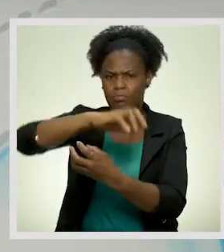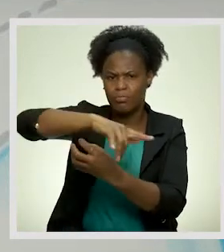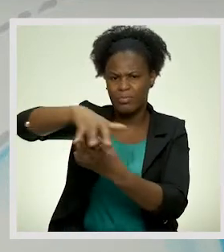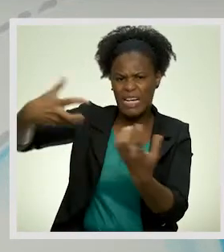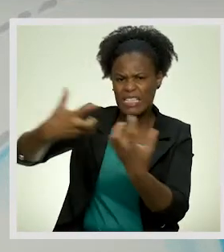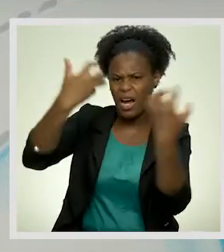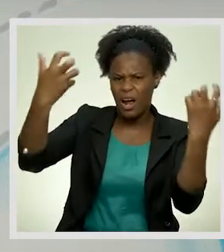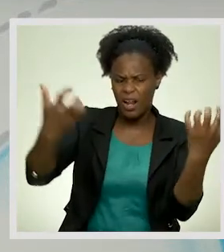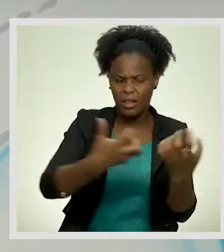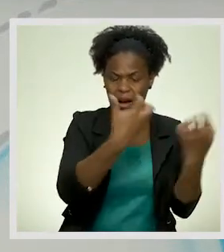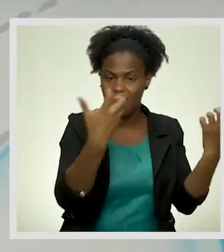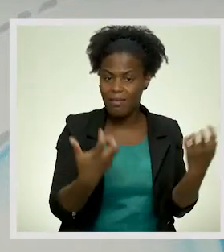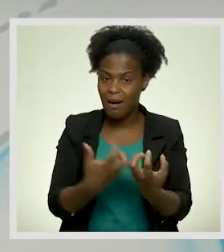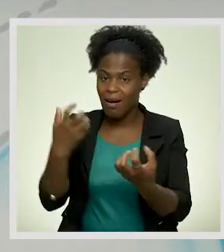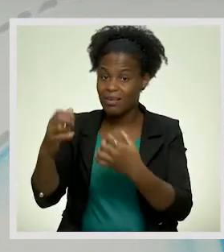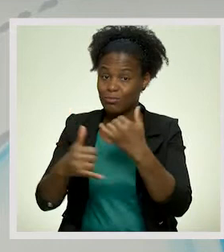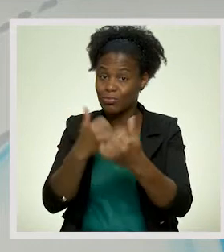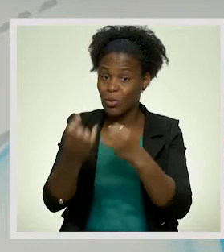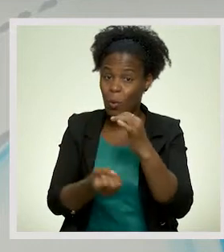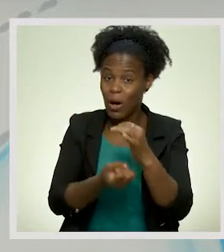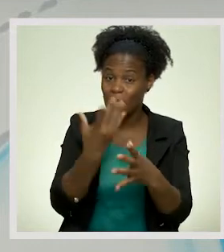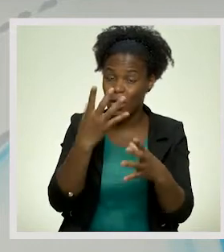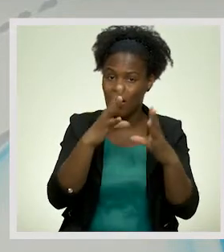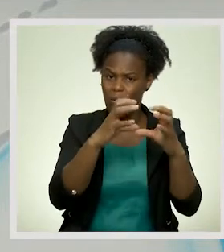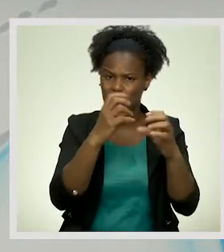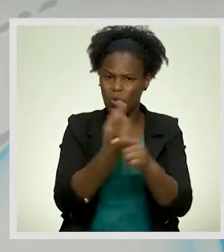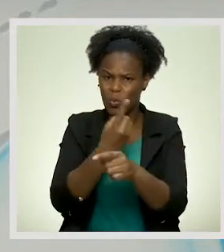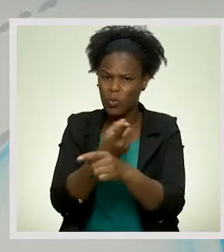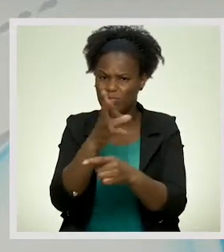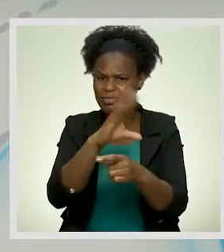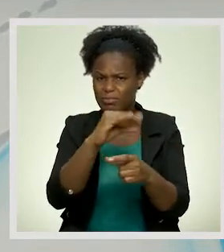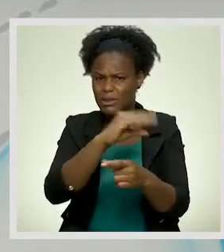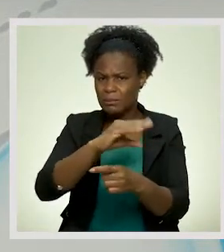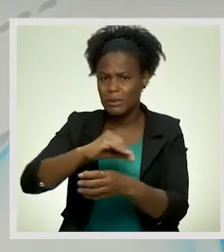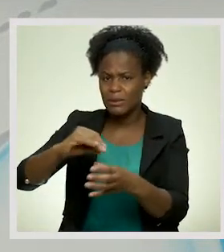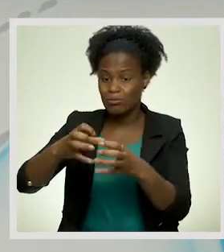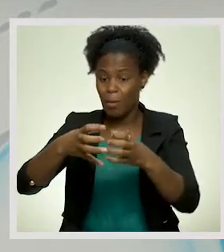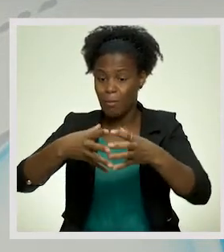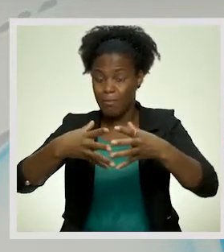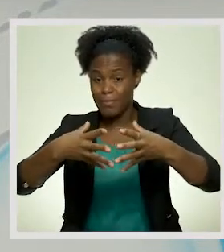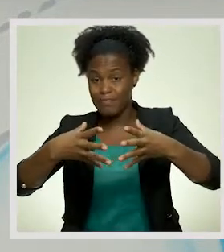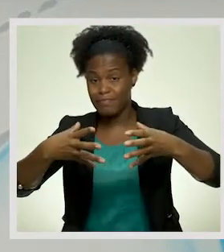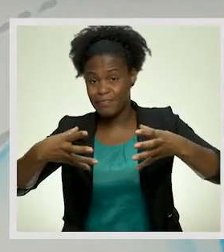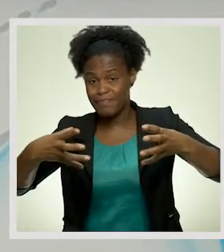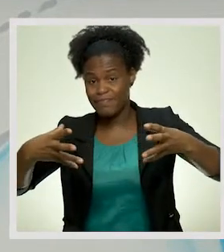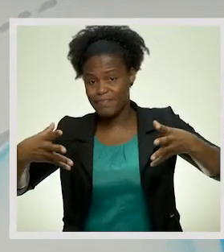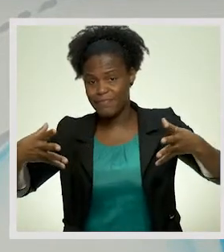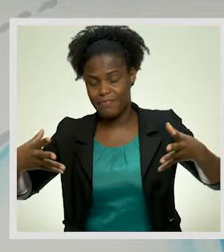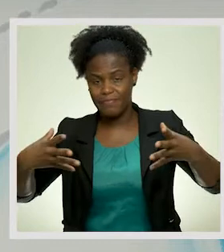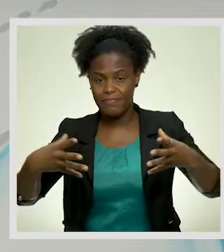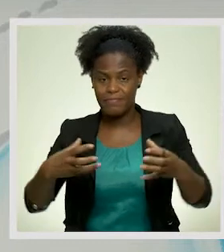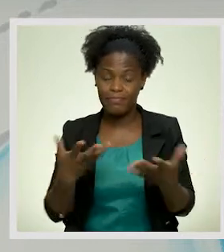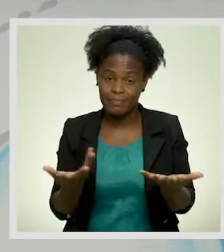uns com os outros, dando origem a corpos cada vez de maiores